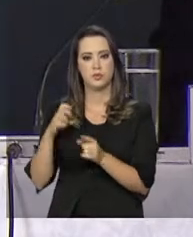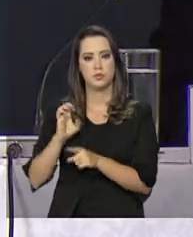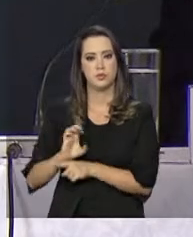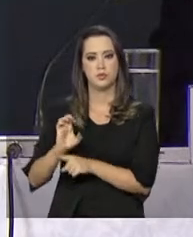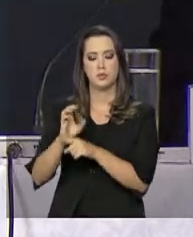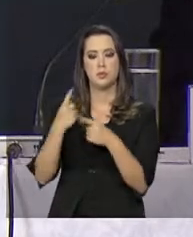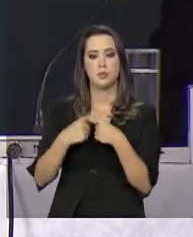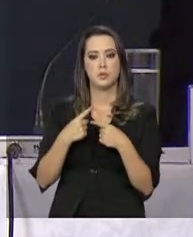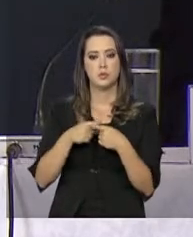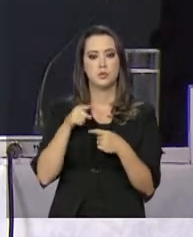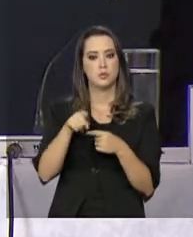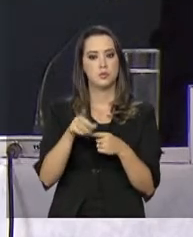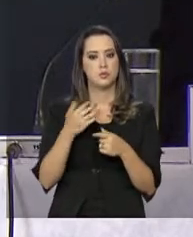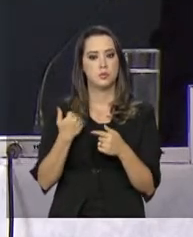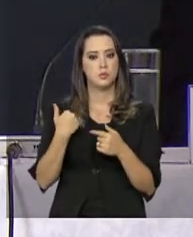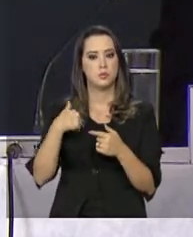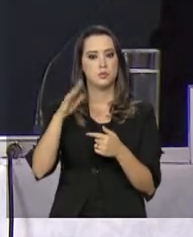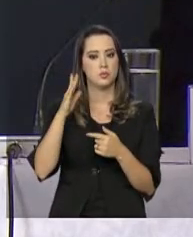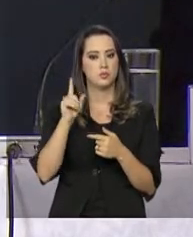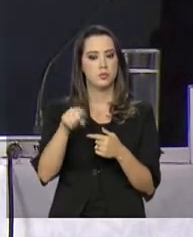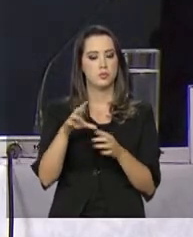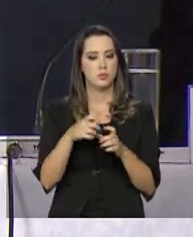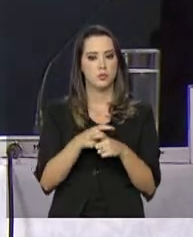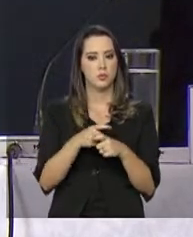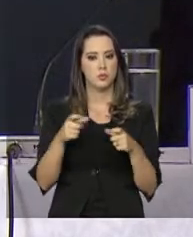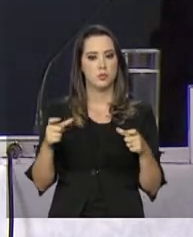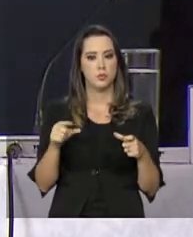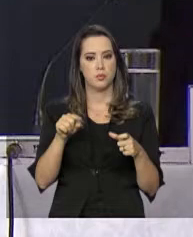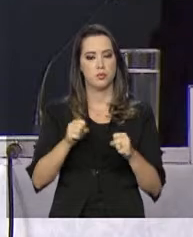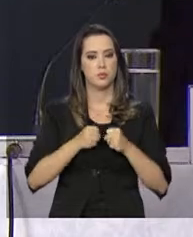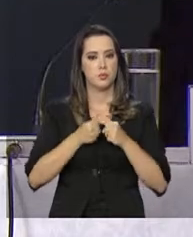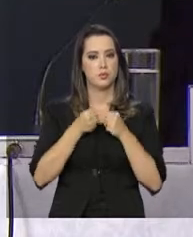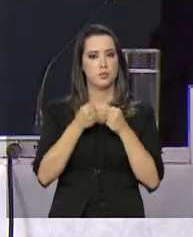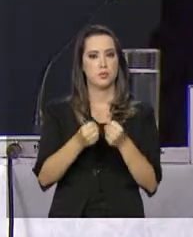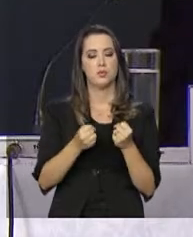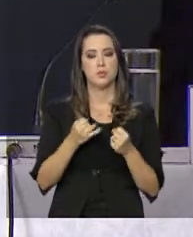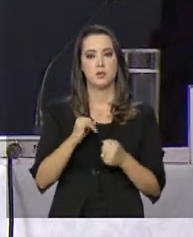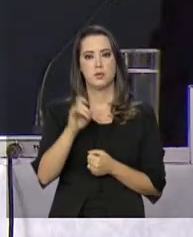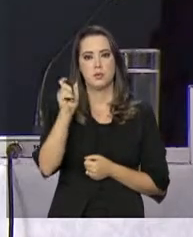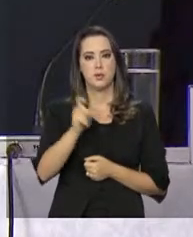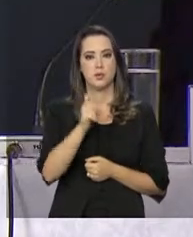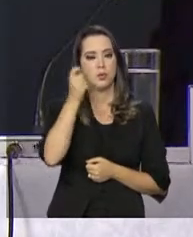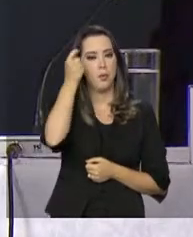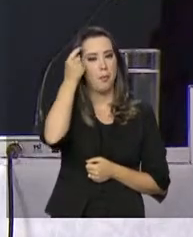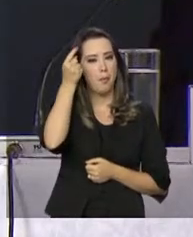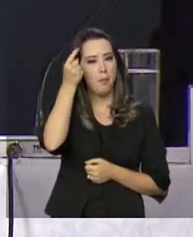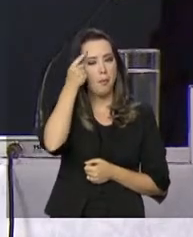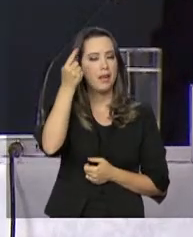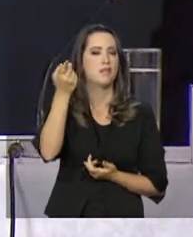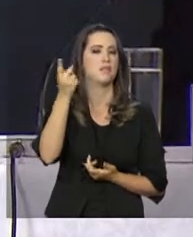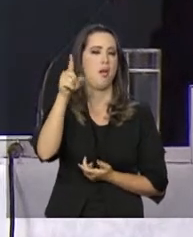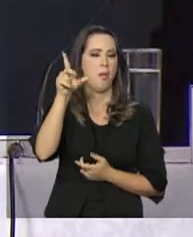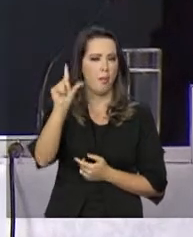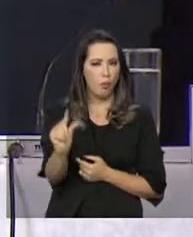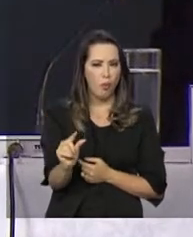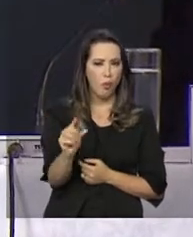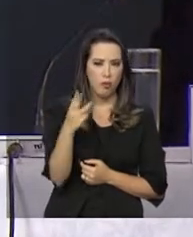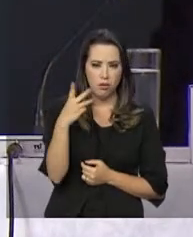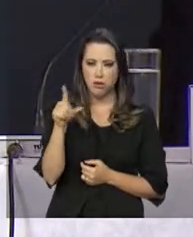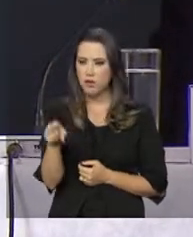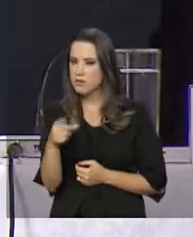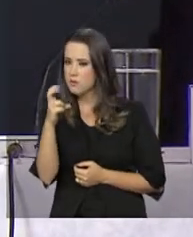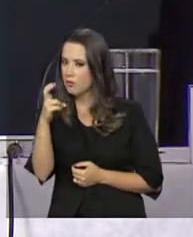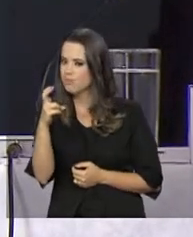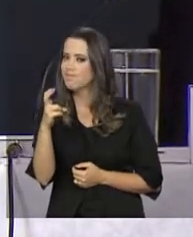eles sobre eles é cair a grande parte desse esforço e se alguém pensa que isso é pouco lembra duas coisas